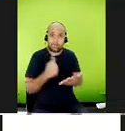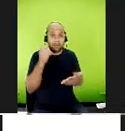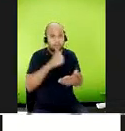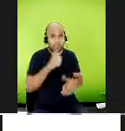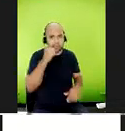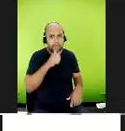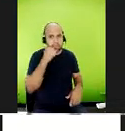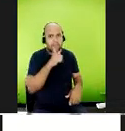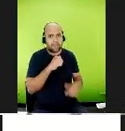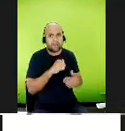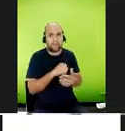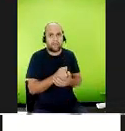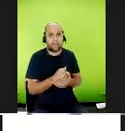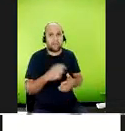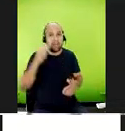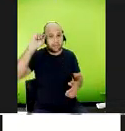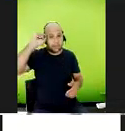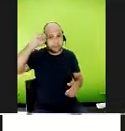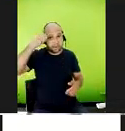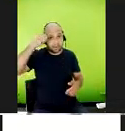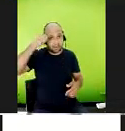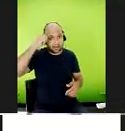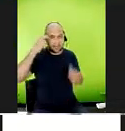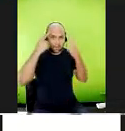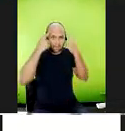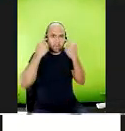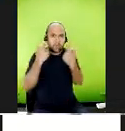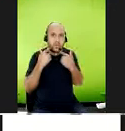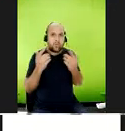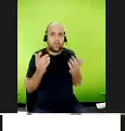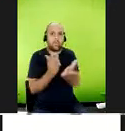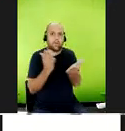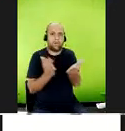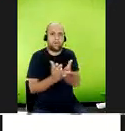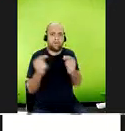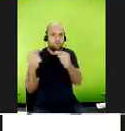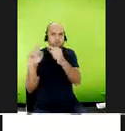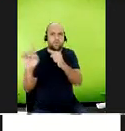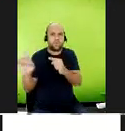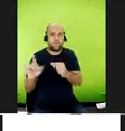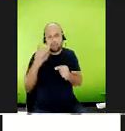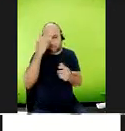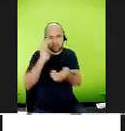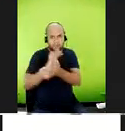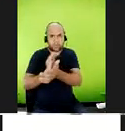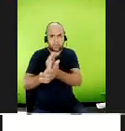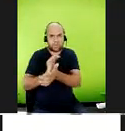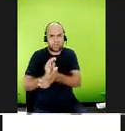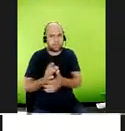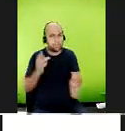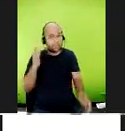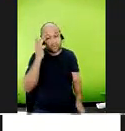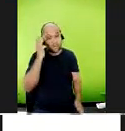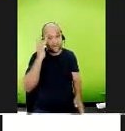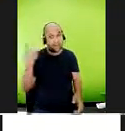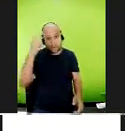era Negra e Essa é aquela cara de pobre para o mercado de luxo sabe que a gente é preconceituoso e pessoal falou eu acho que ela